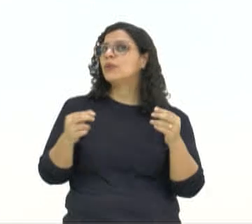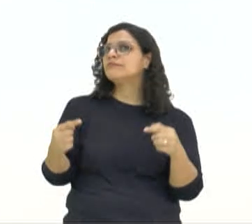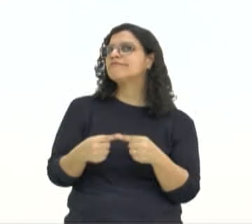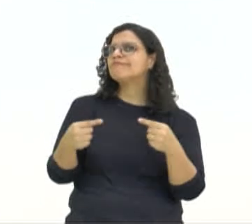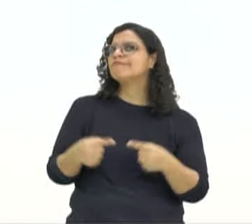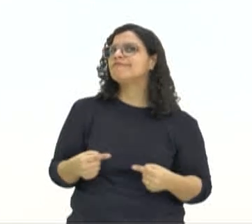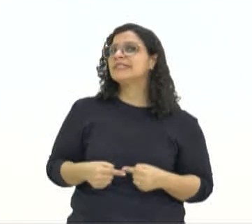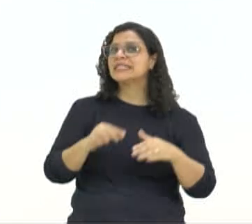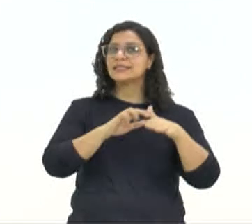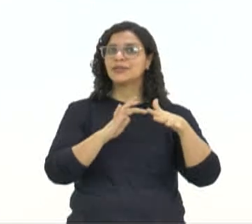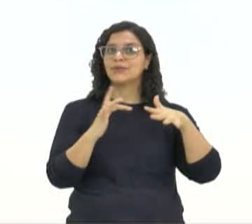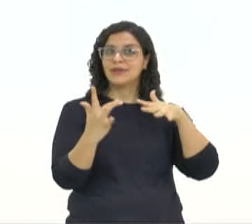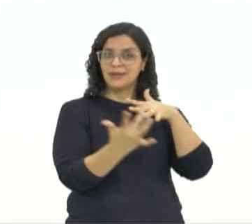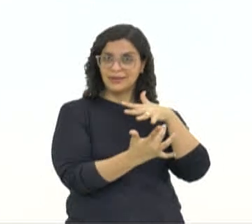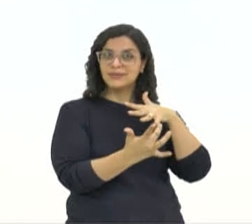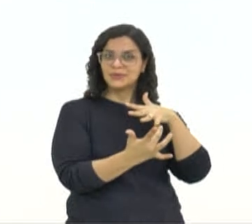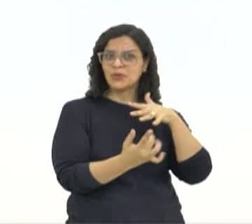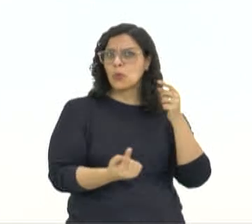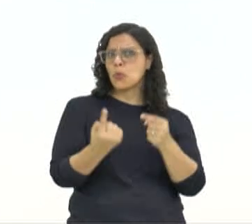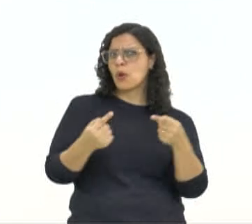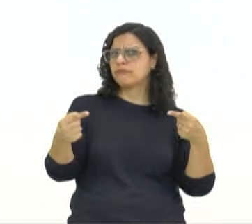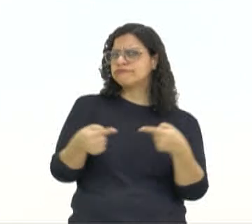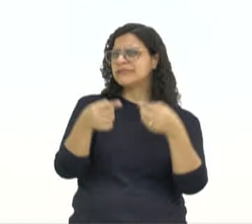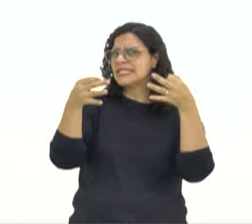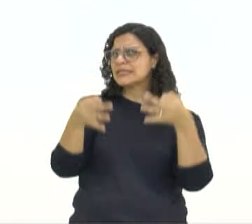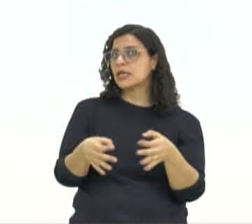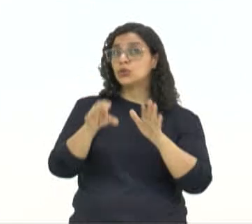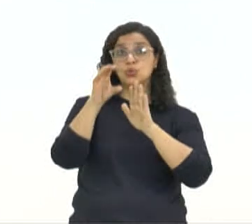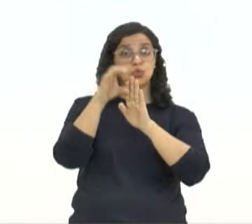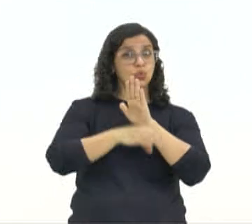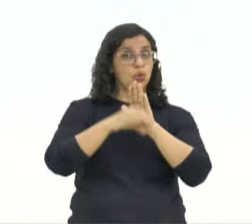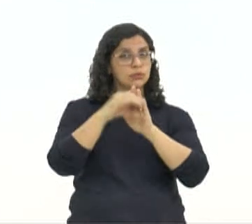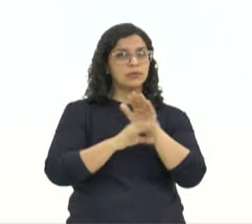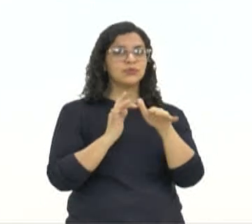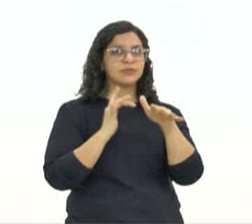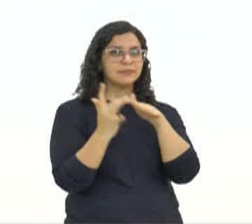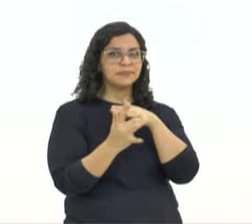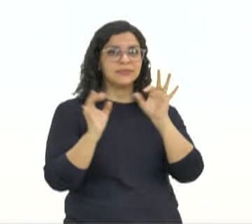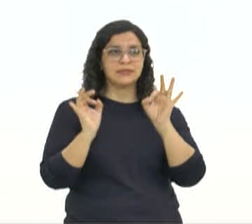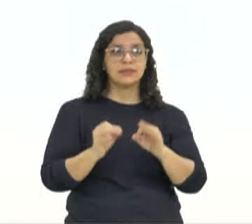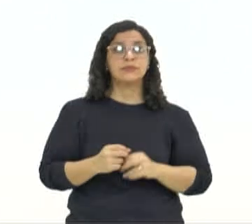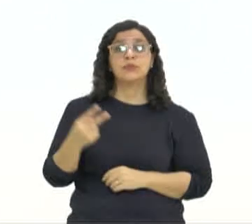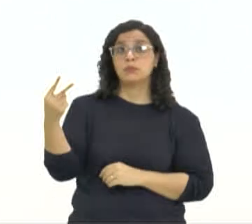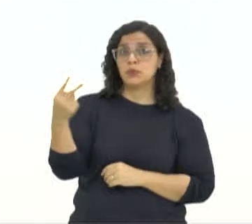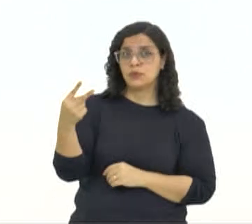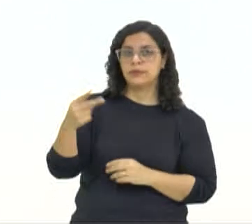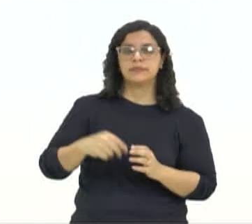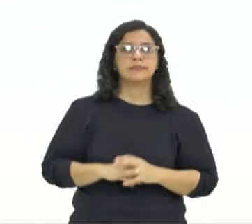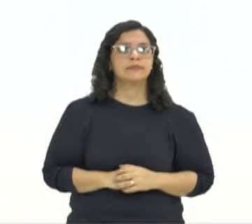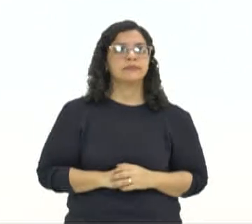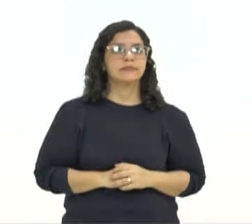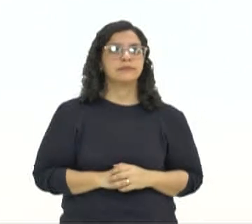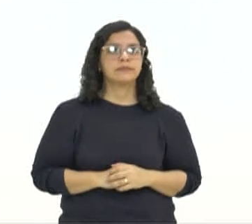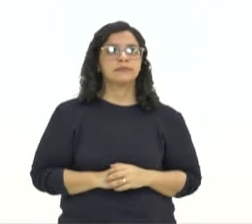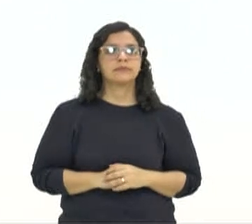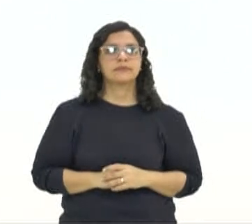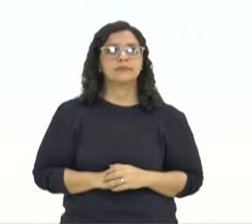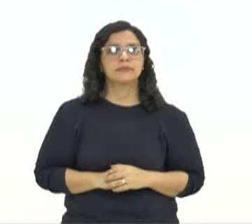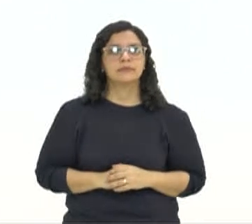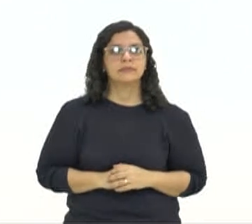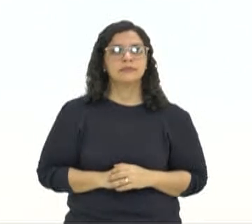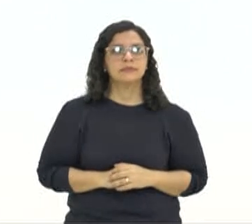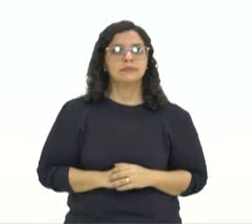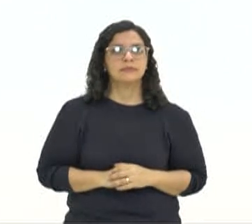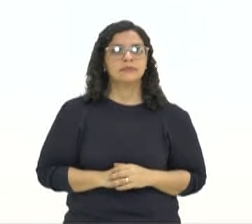essas três alternativas qual é que traz o conceito de rede social. Número 2. Em la vinheta al